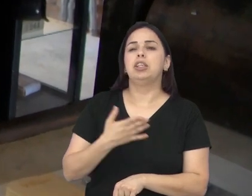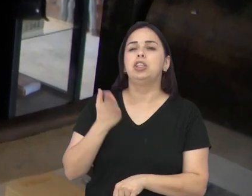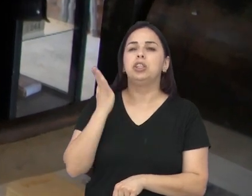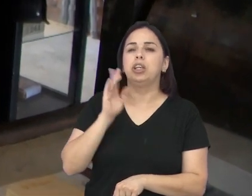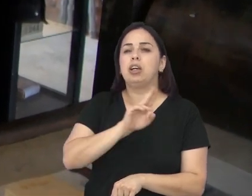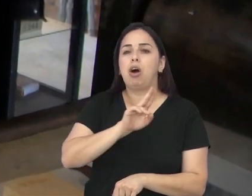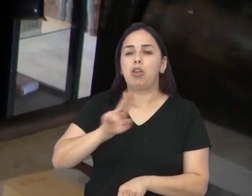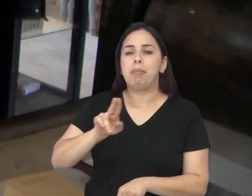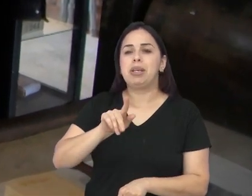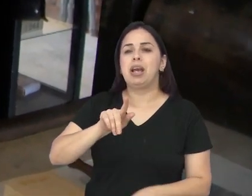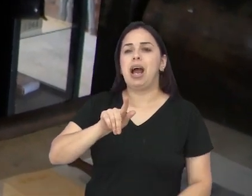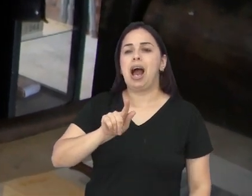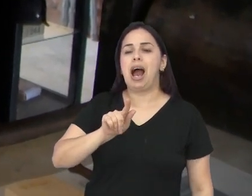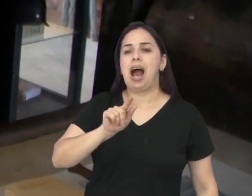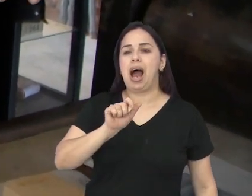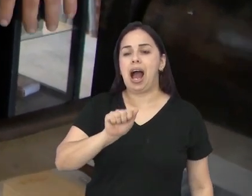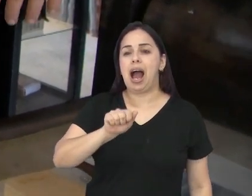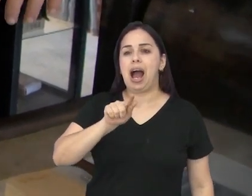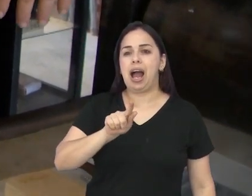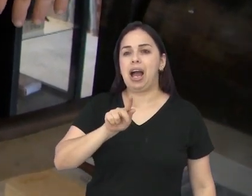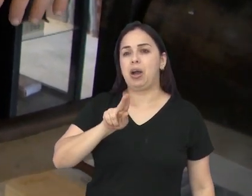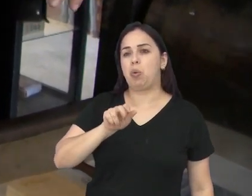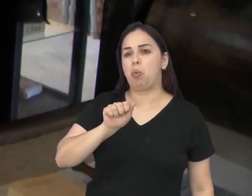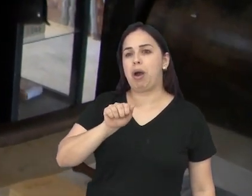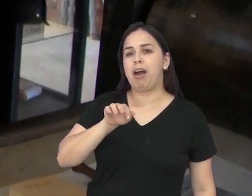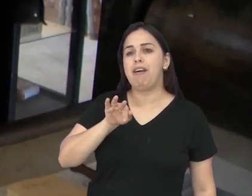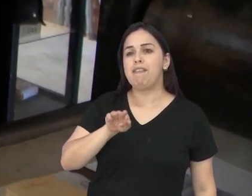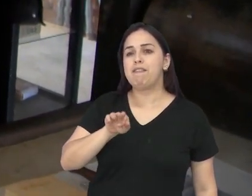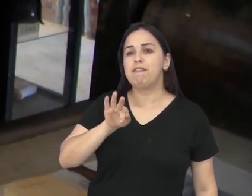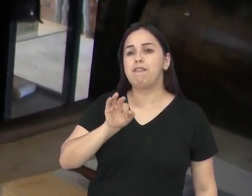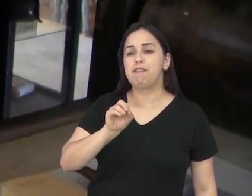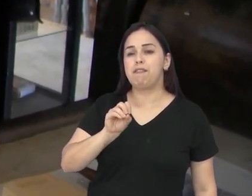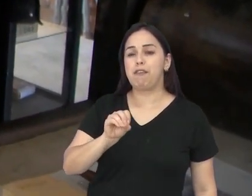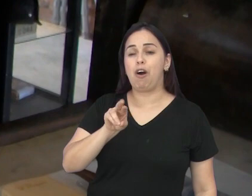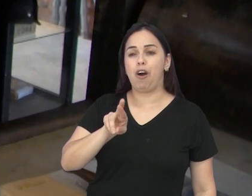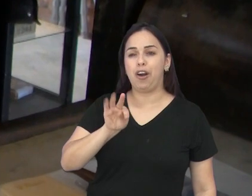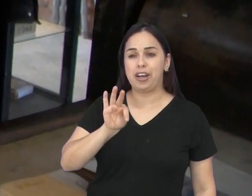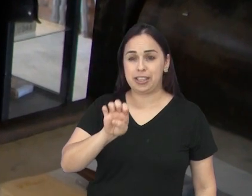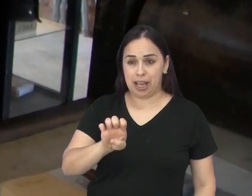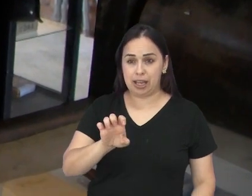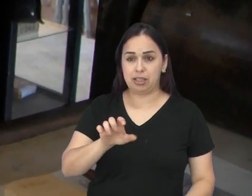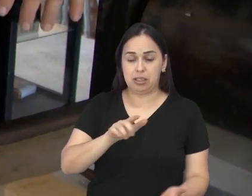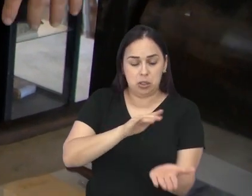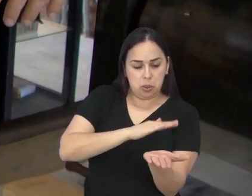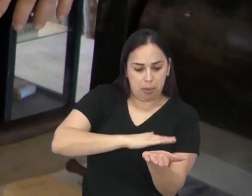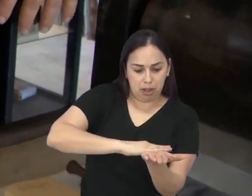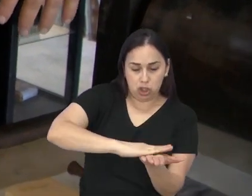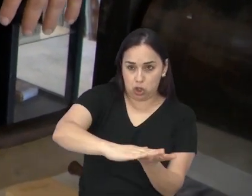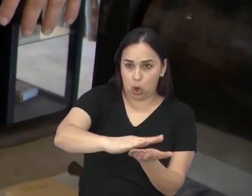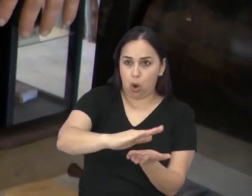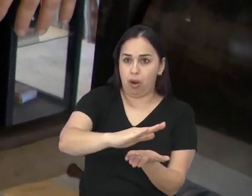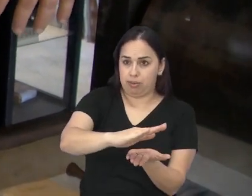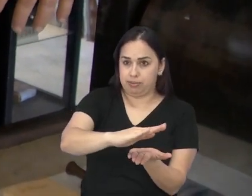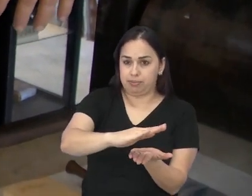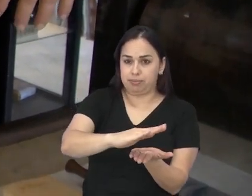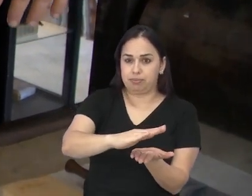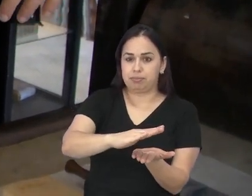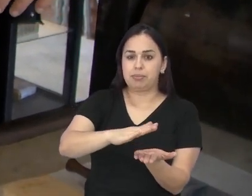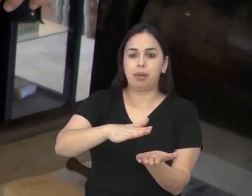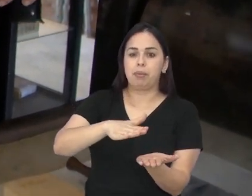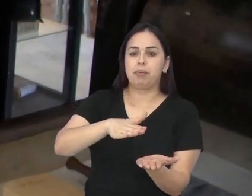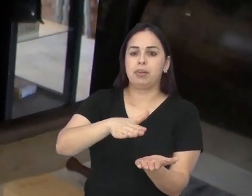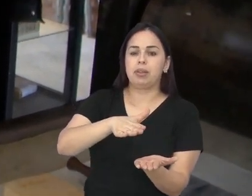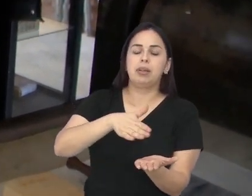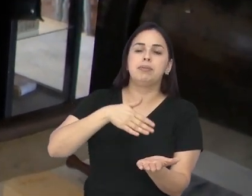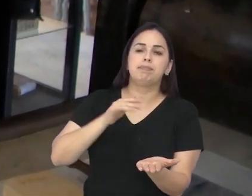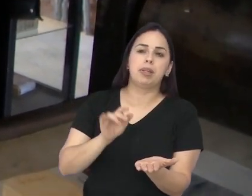forte, que é o seguinte: uma placa, preferencialmente de cobre, a gente passa nela